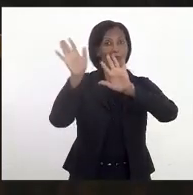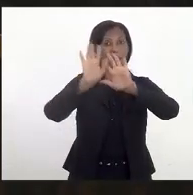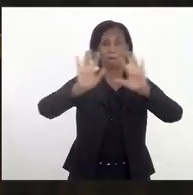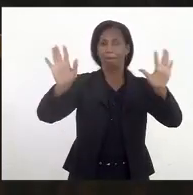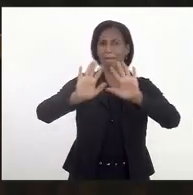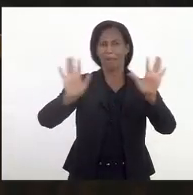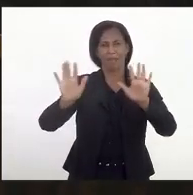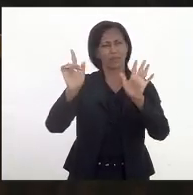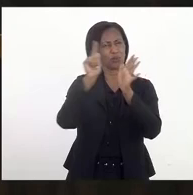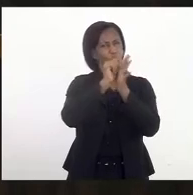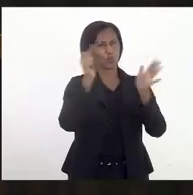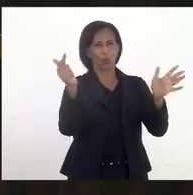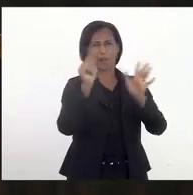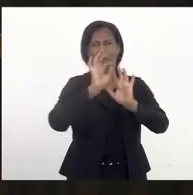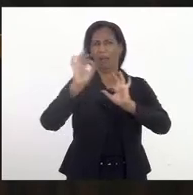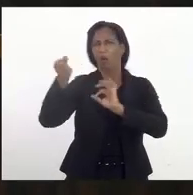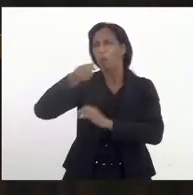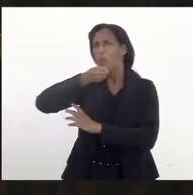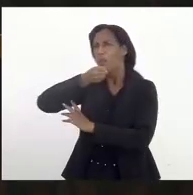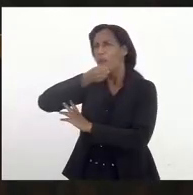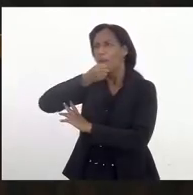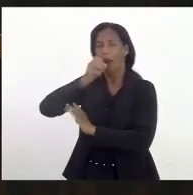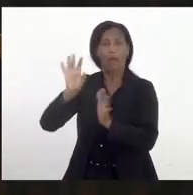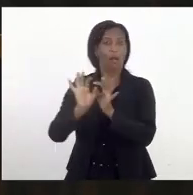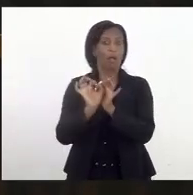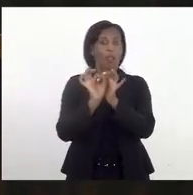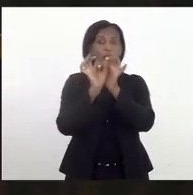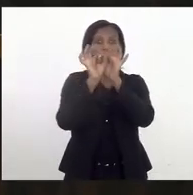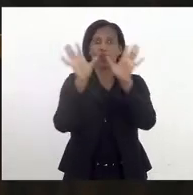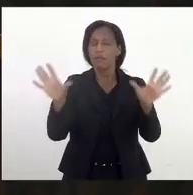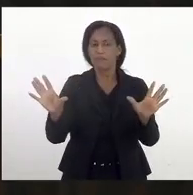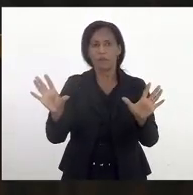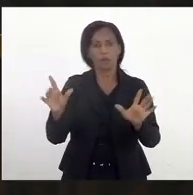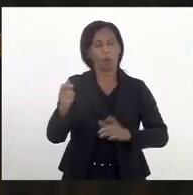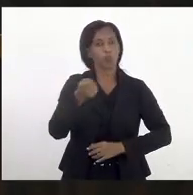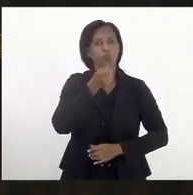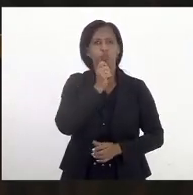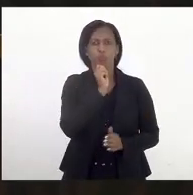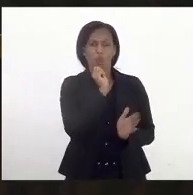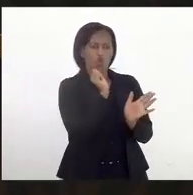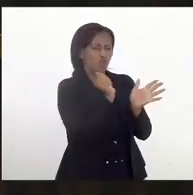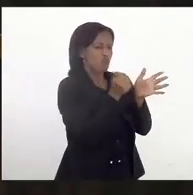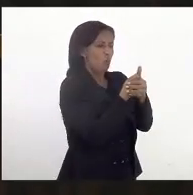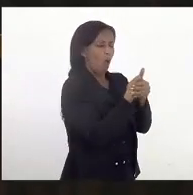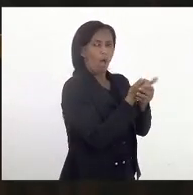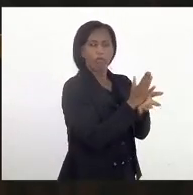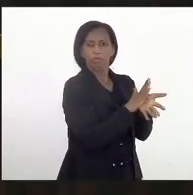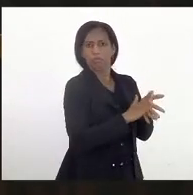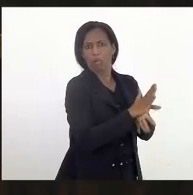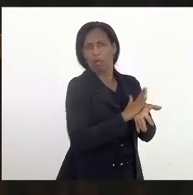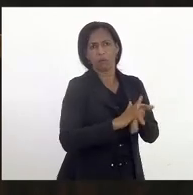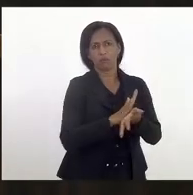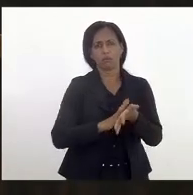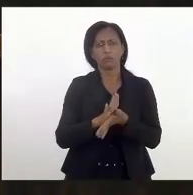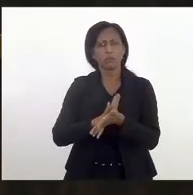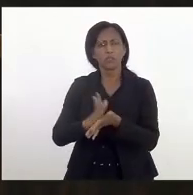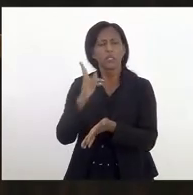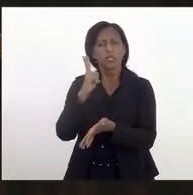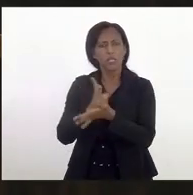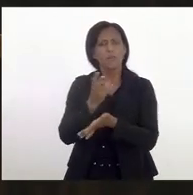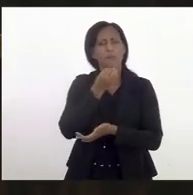a imprensa livre eu quero que o jornalista tem acesso todos os gabinetes não tem nada que esconder mas é sempre bom que a gente possa